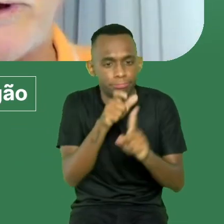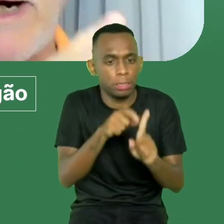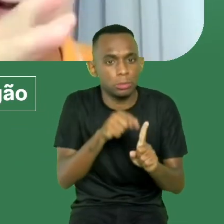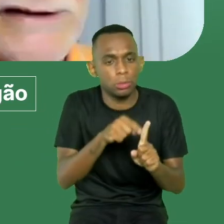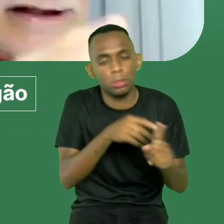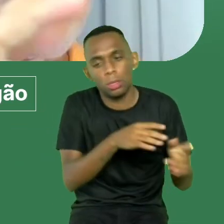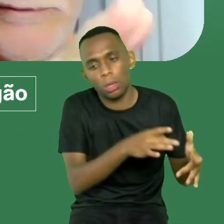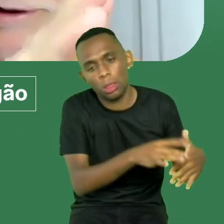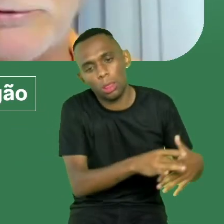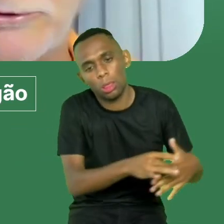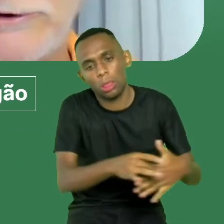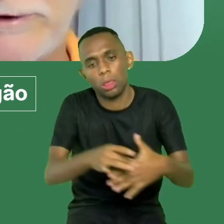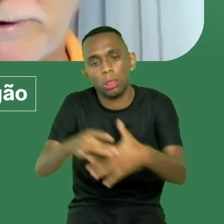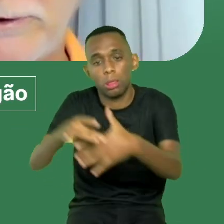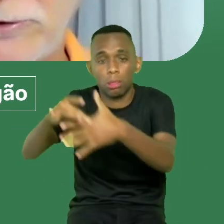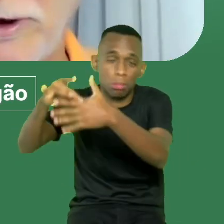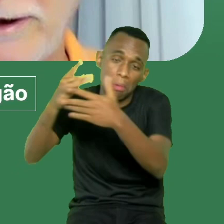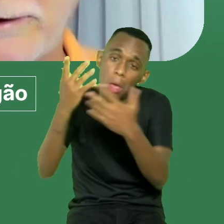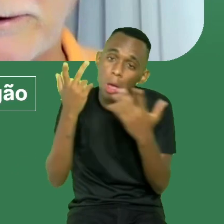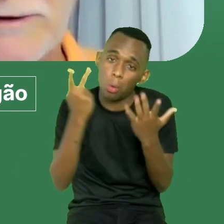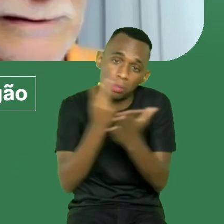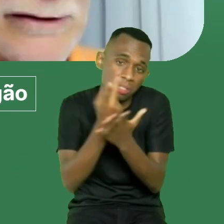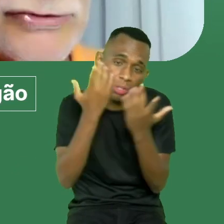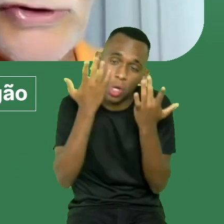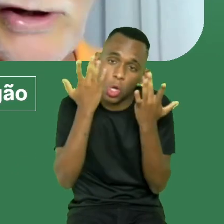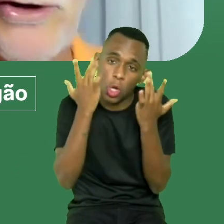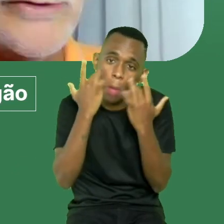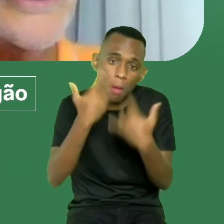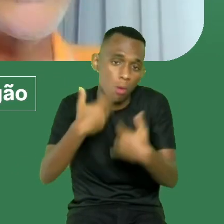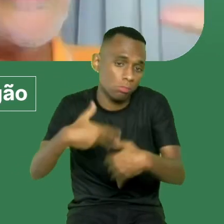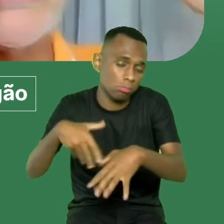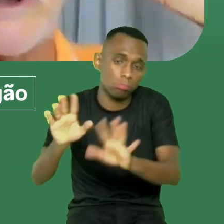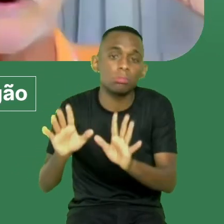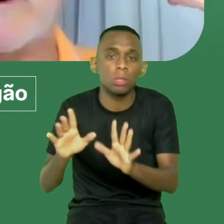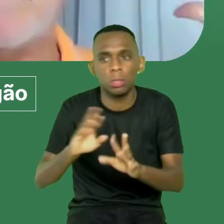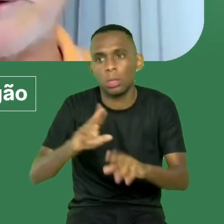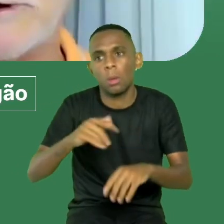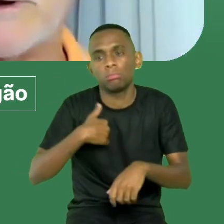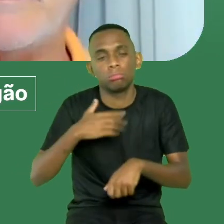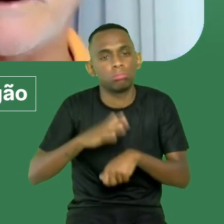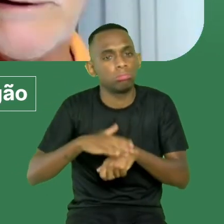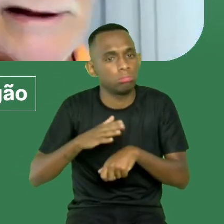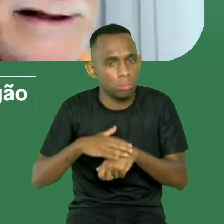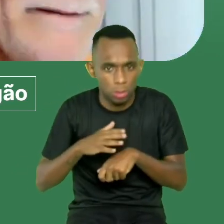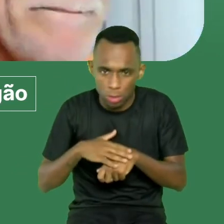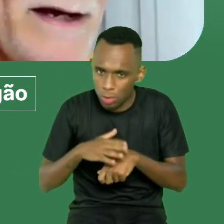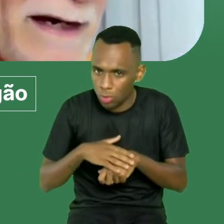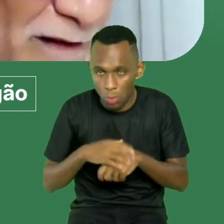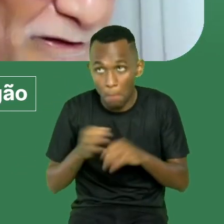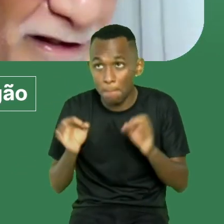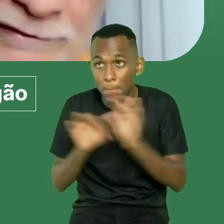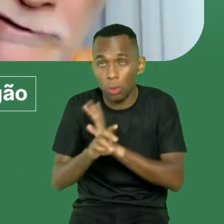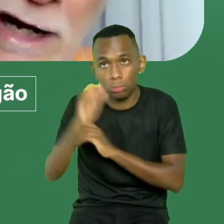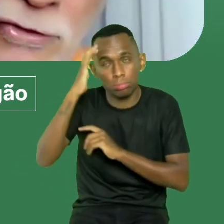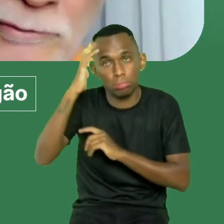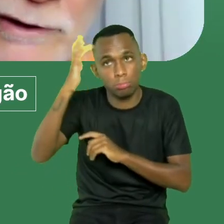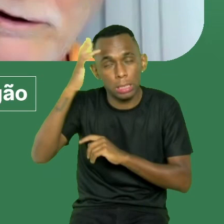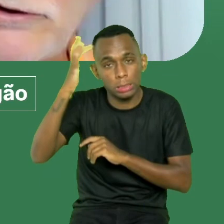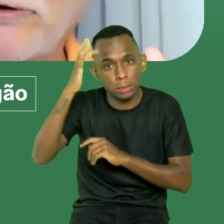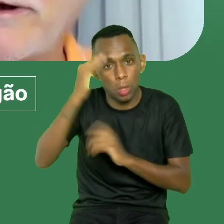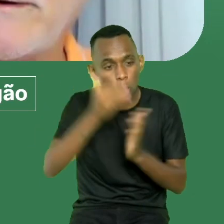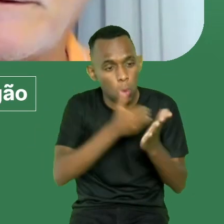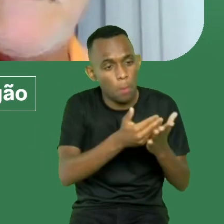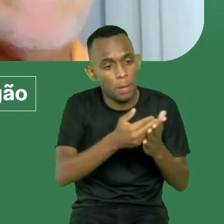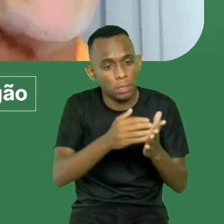Os personagens é que vão me conduzir na história ali. Né? Não sou eu não tenho a história toda pronta na cabeça. Eles é que vão dar rumo